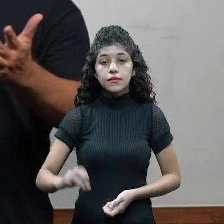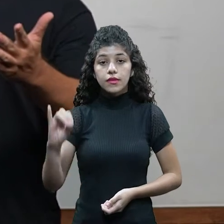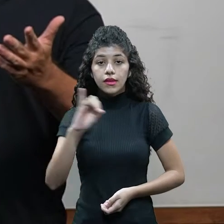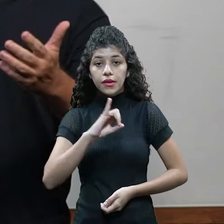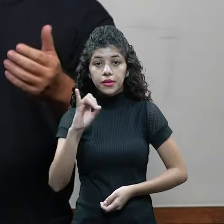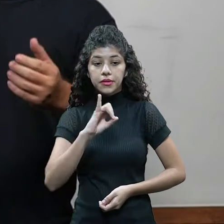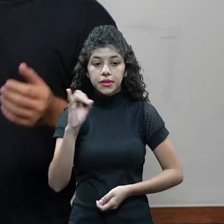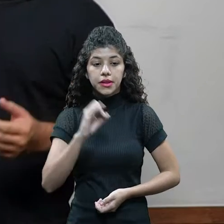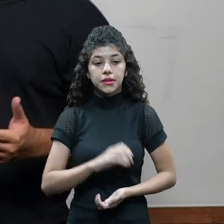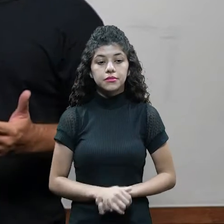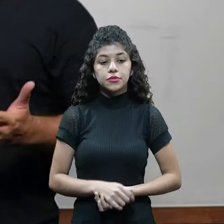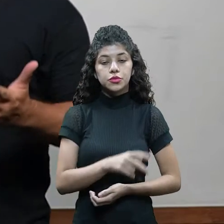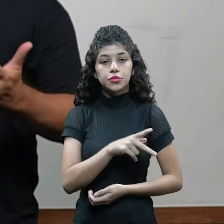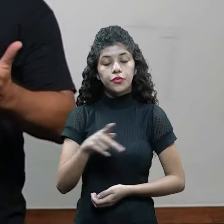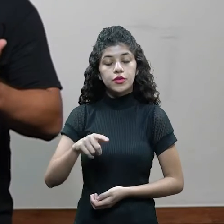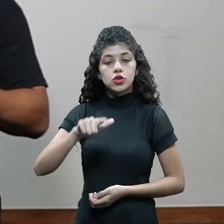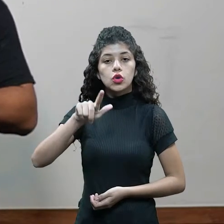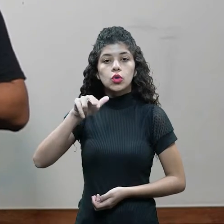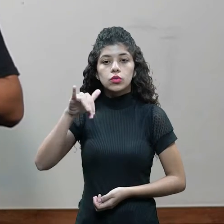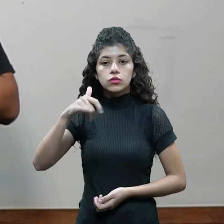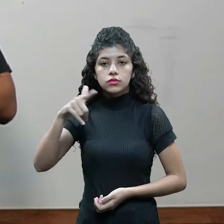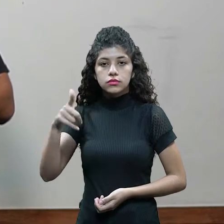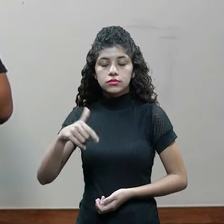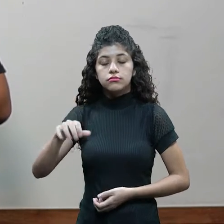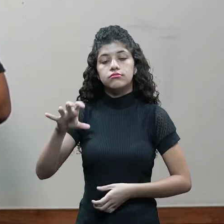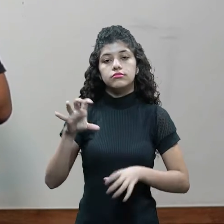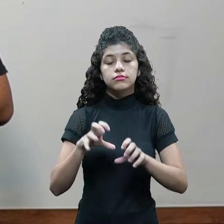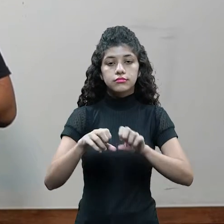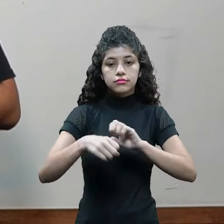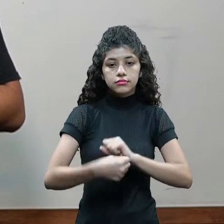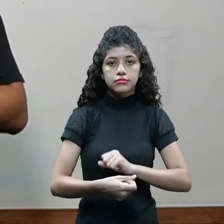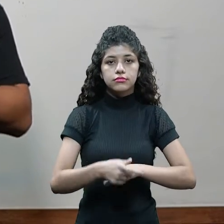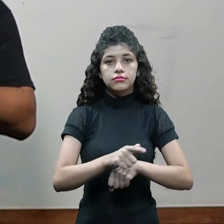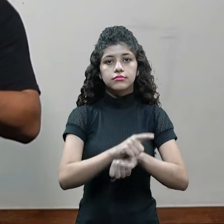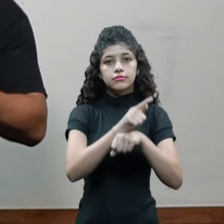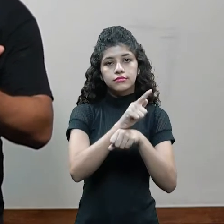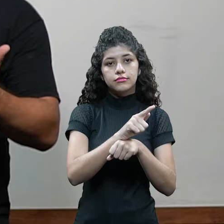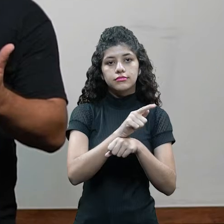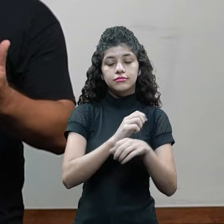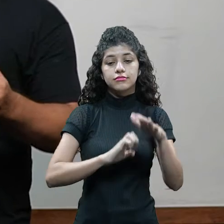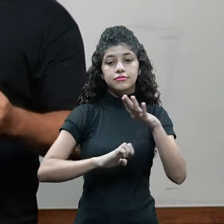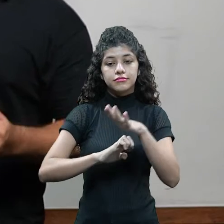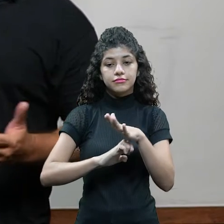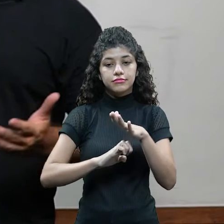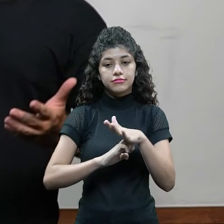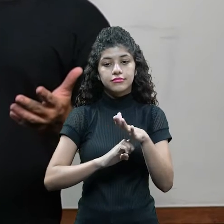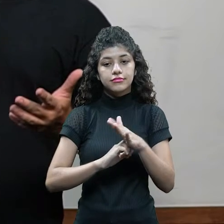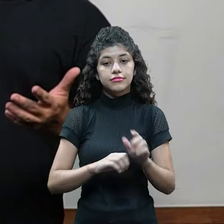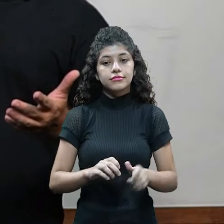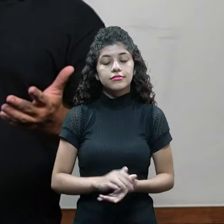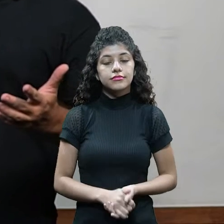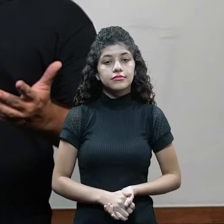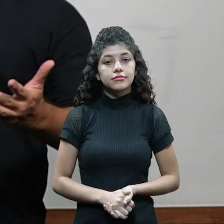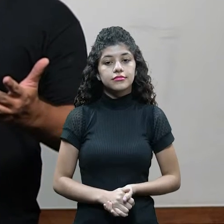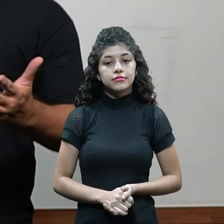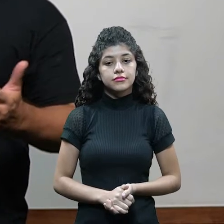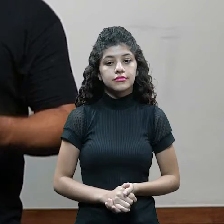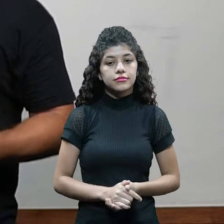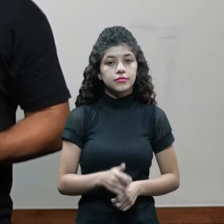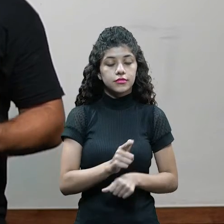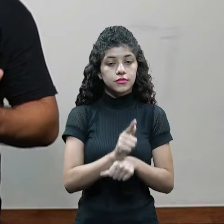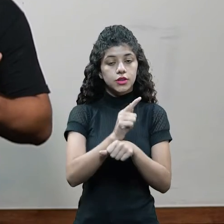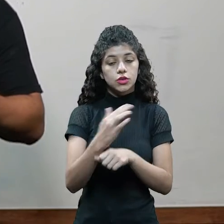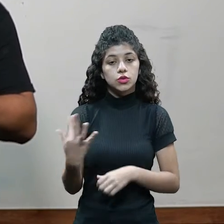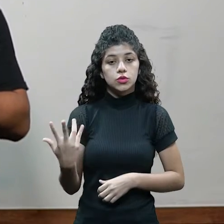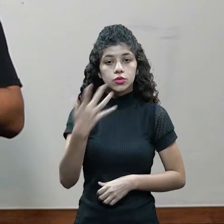Olá, eu me chamo Luiz Guterres, sou graduado em Administração de Empresas pela UEMA e Ciências Sociais pela UFMA, especialista em Gestão de